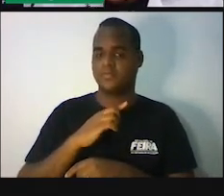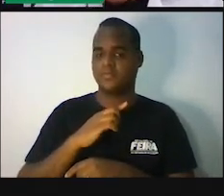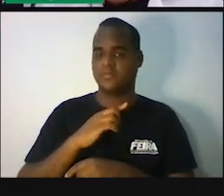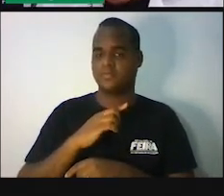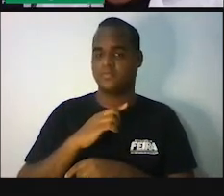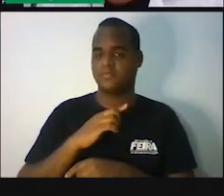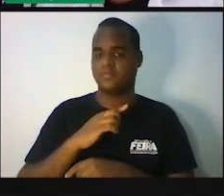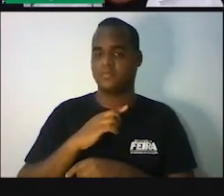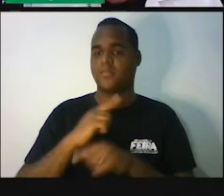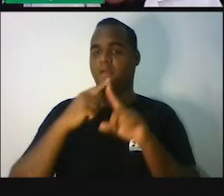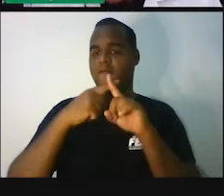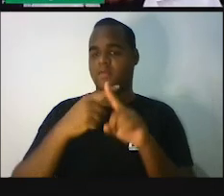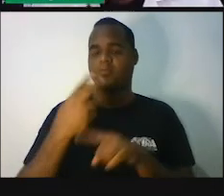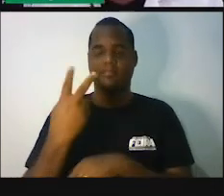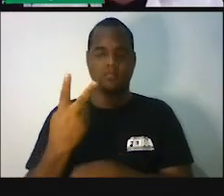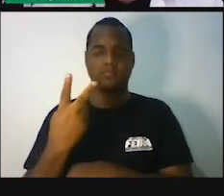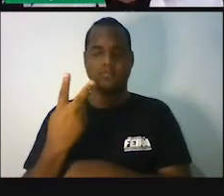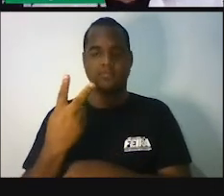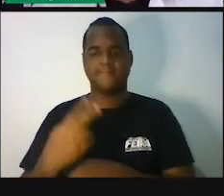vezes 2.